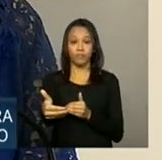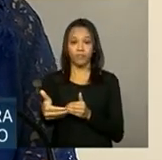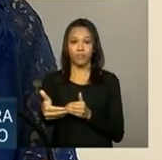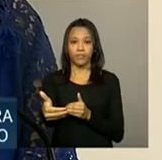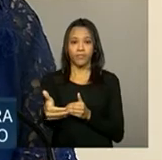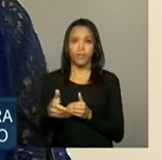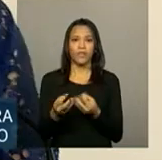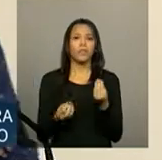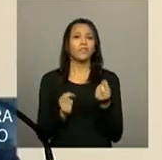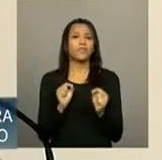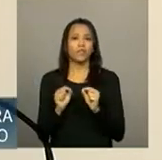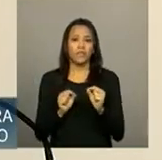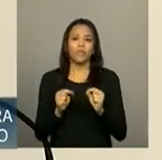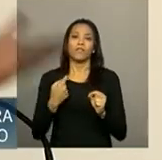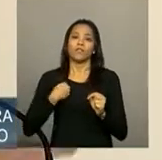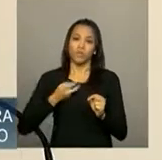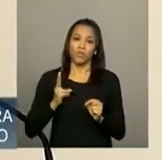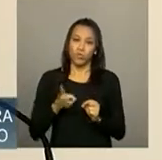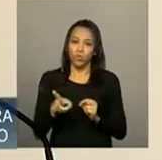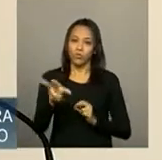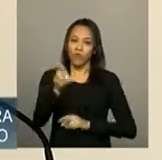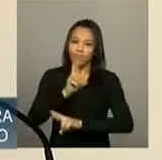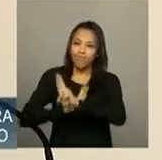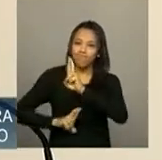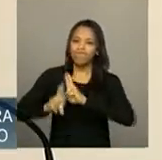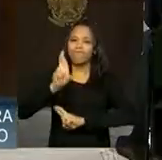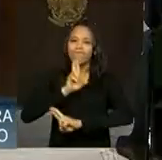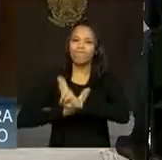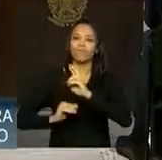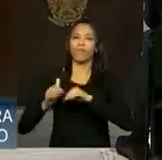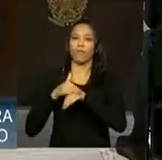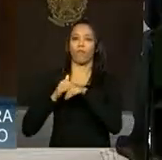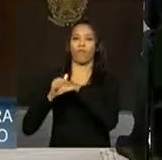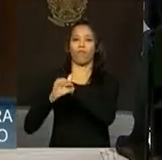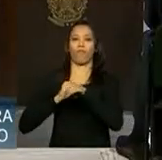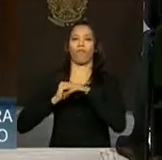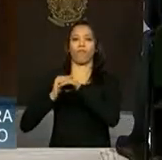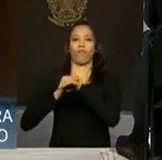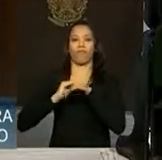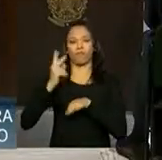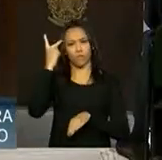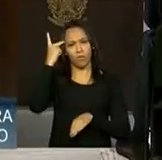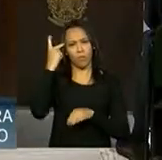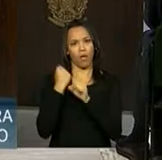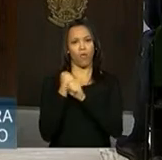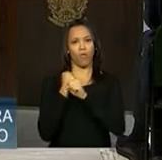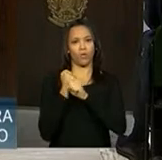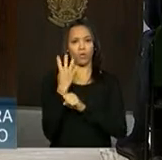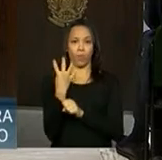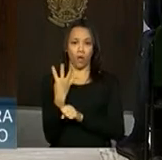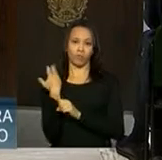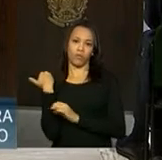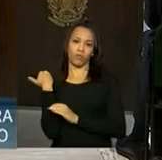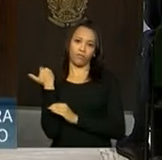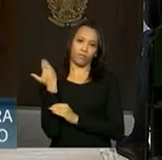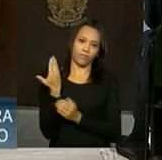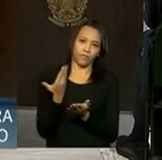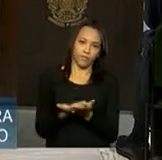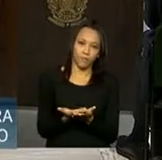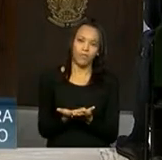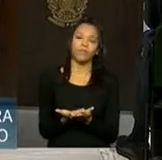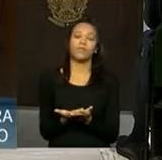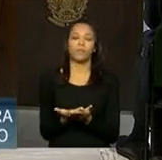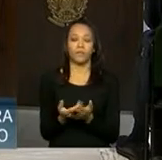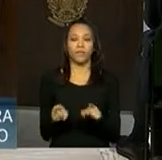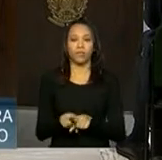de relacionamento que nós construímos ao longo dos 4 anos do meu governo do governo